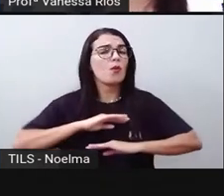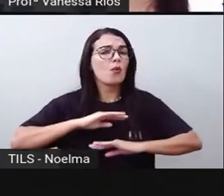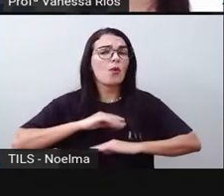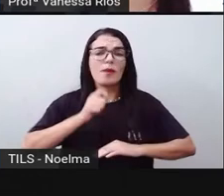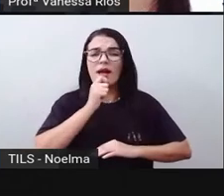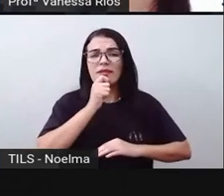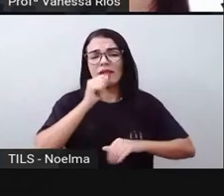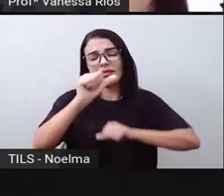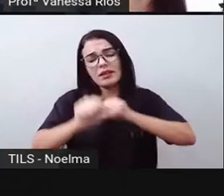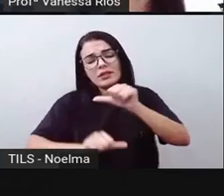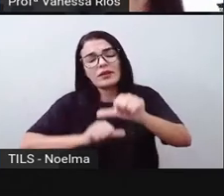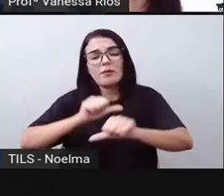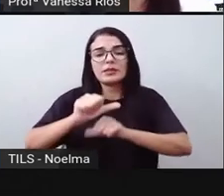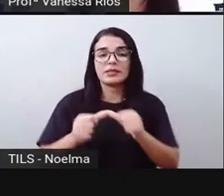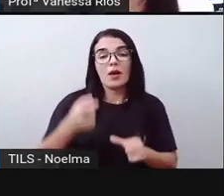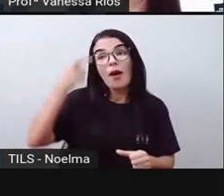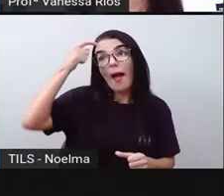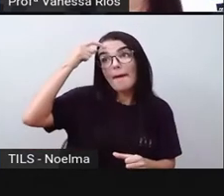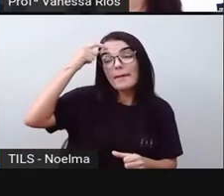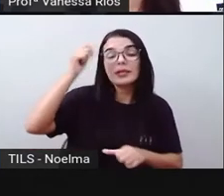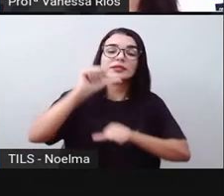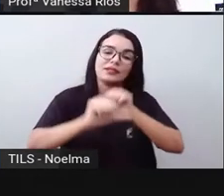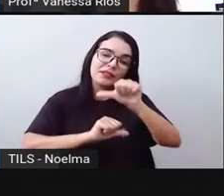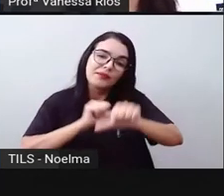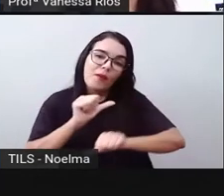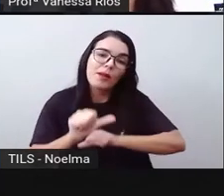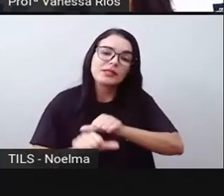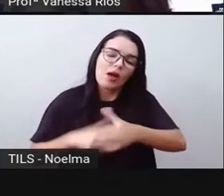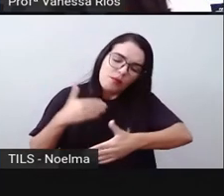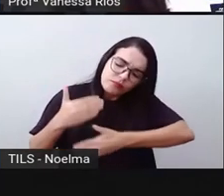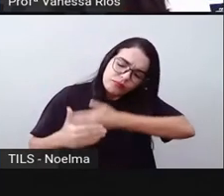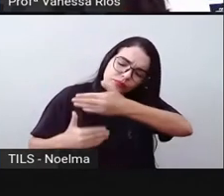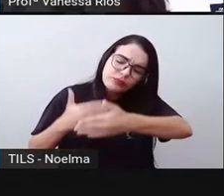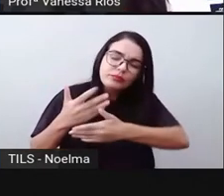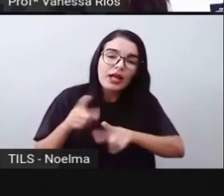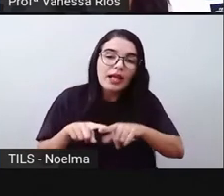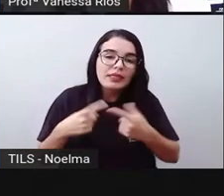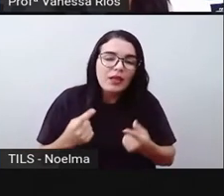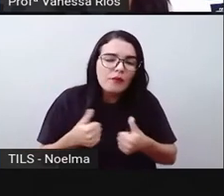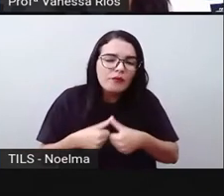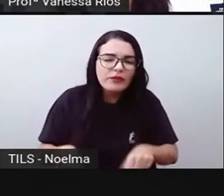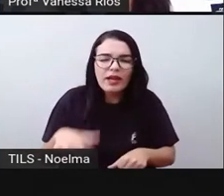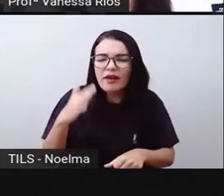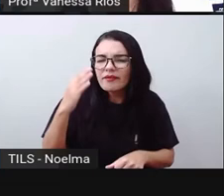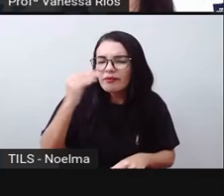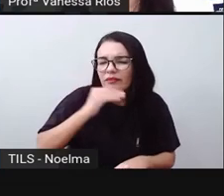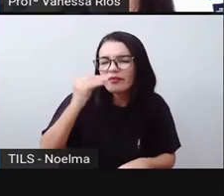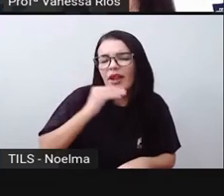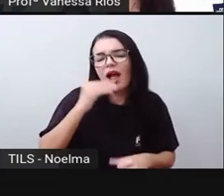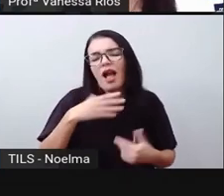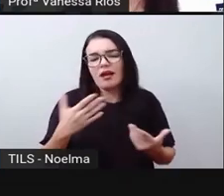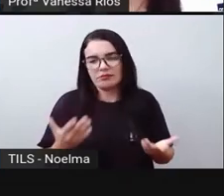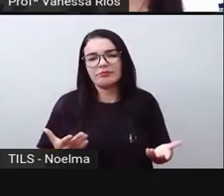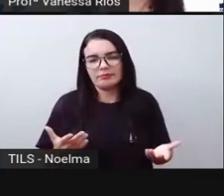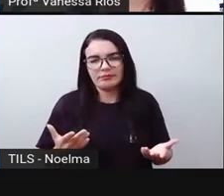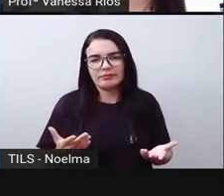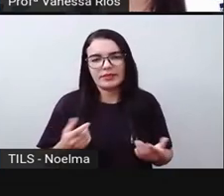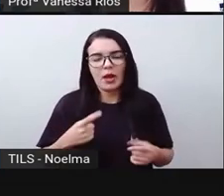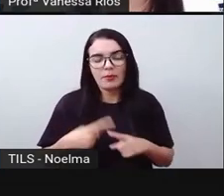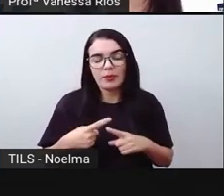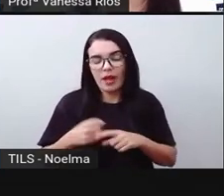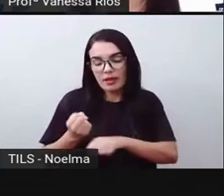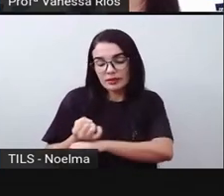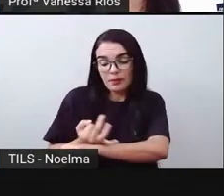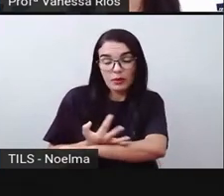a mente em transformação e acabam sendo mais fragilizados em relação às próprias emoções,